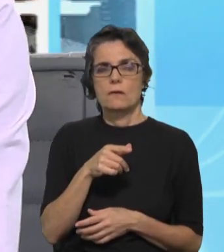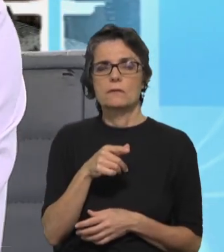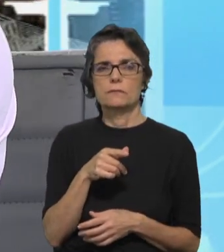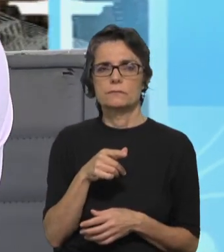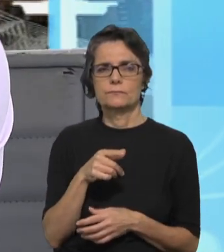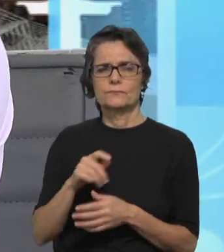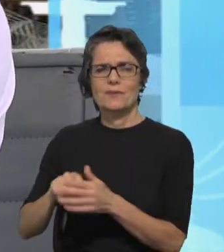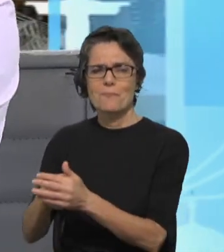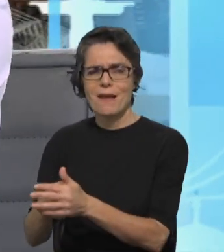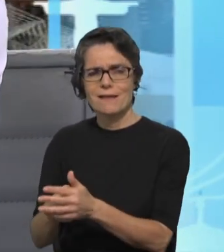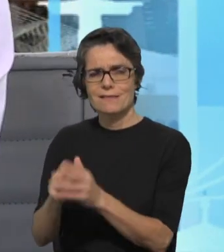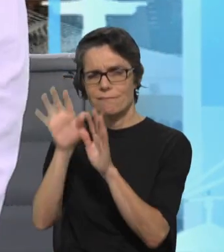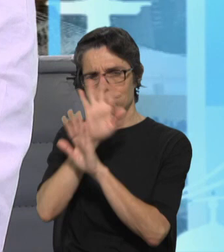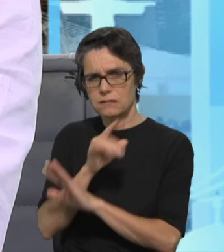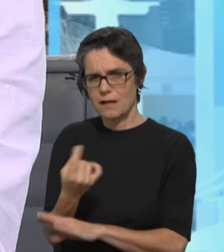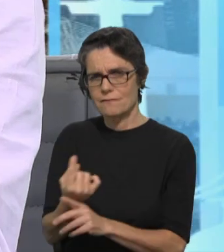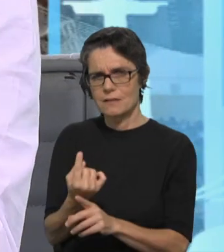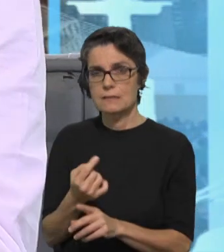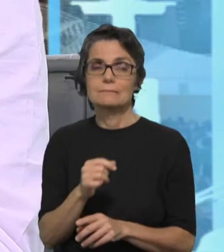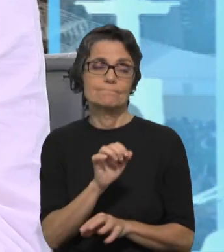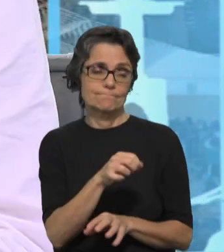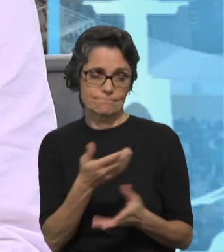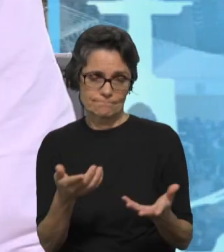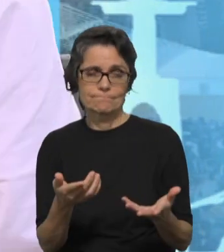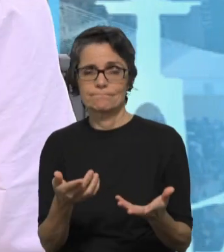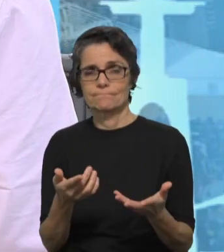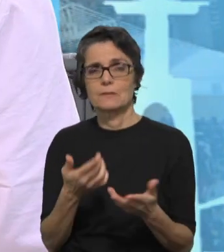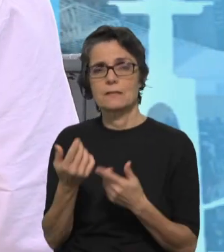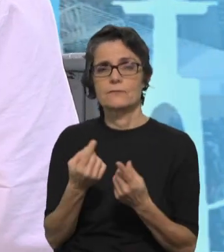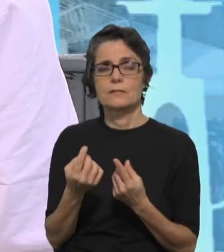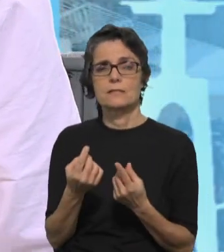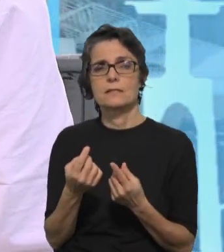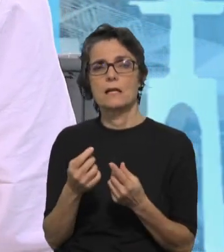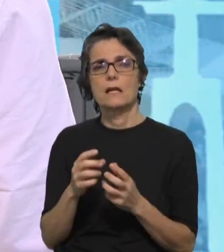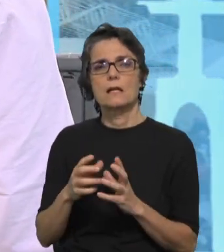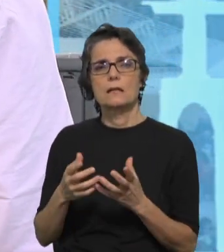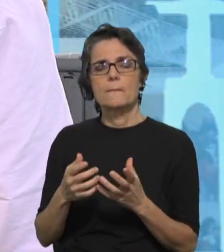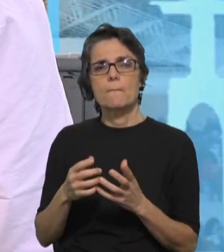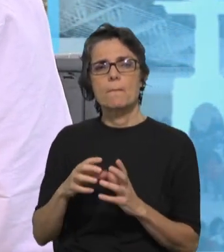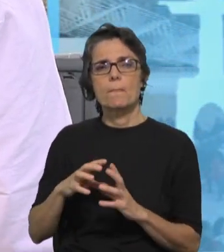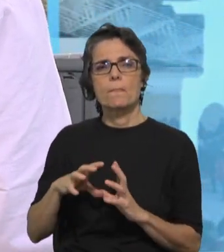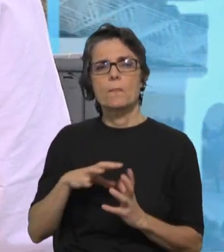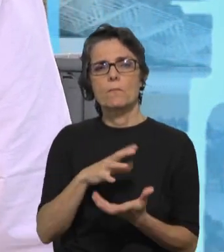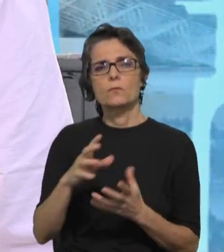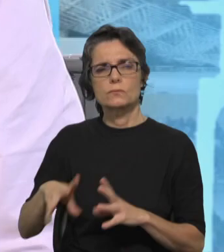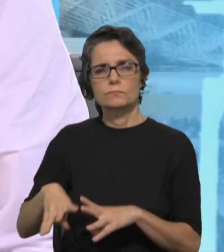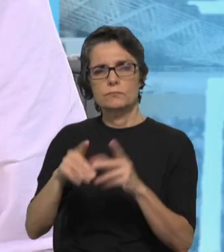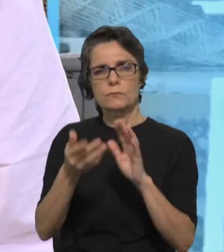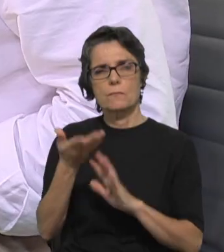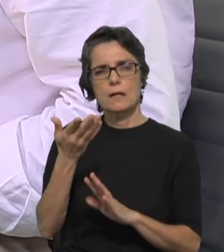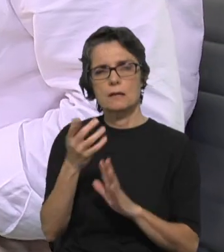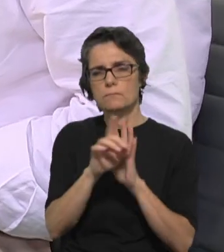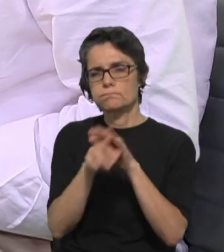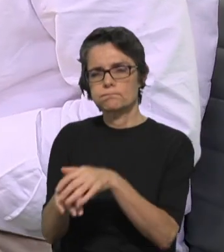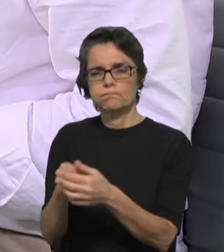mais grupos. camufladas, por vezes. Mas, se calhar, até num mundo mais desenvolvido, há aqui algumas ditaduras e algumas formas de opressão.